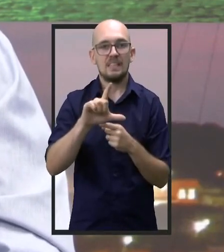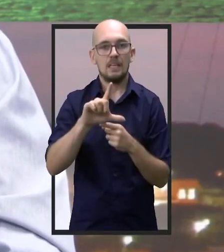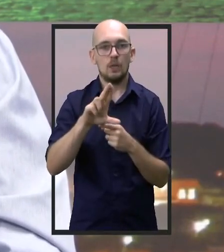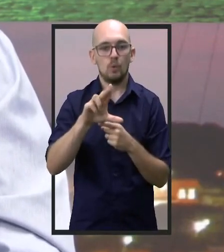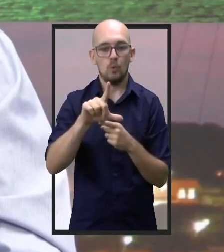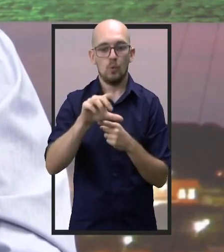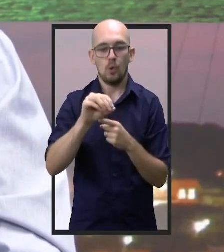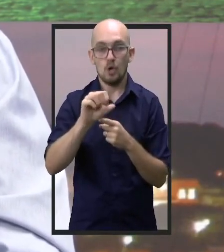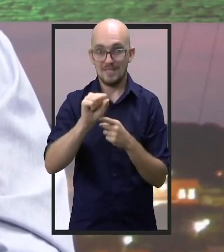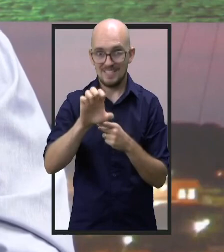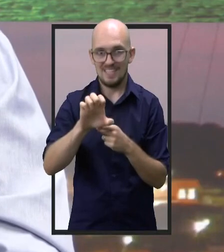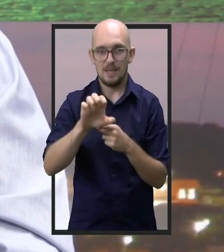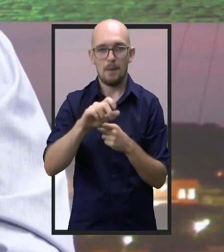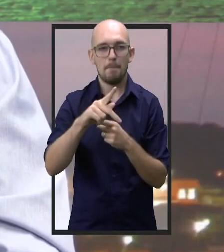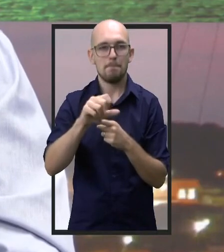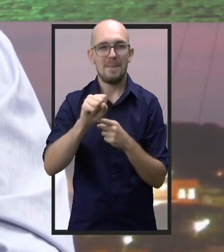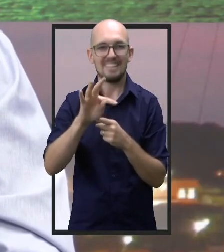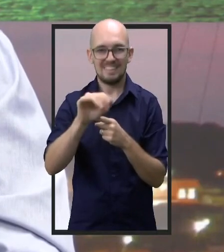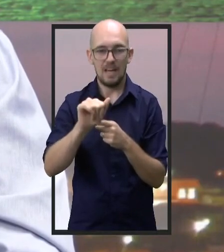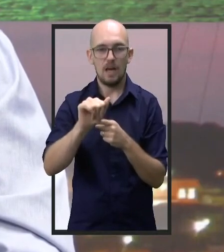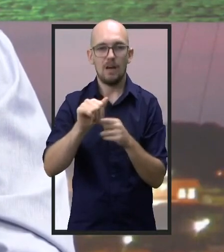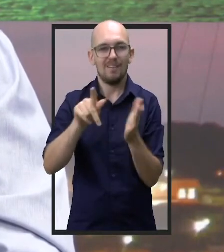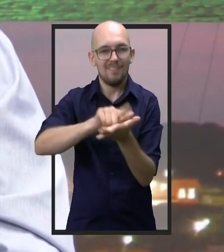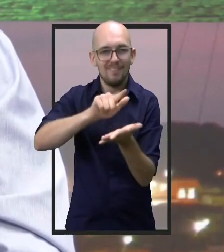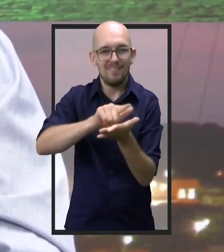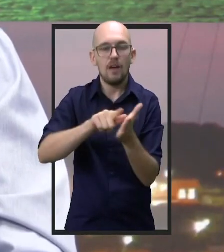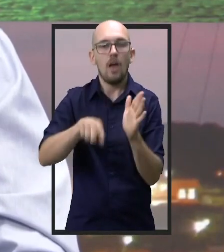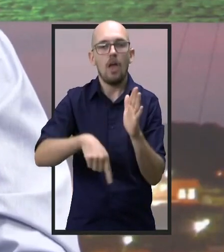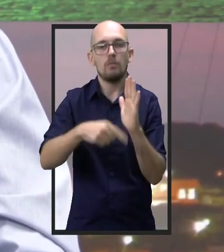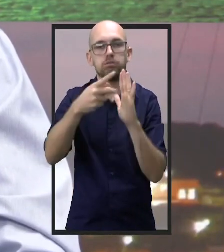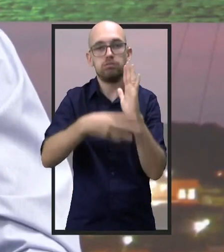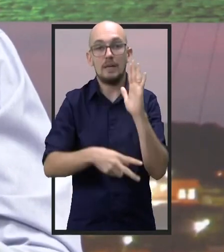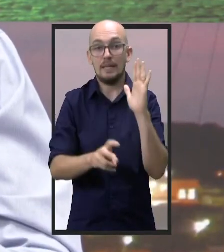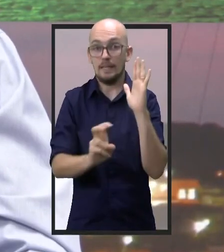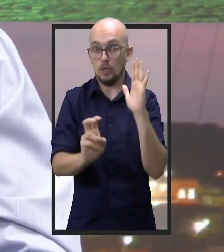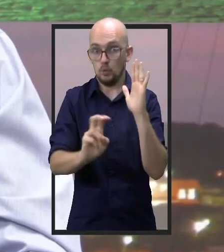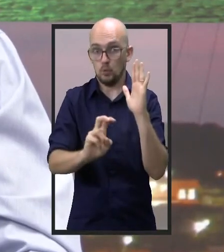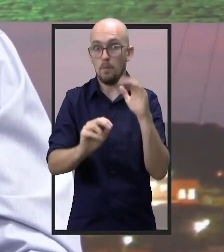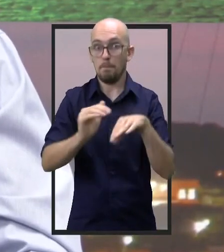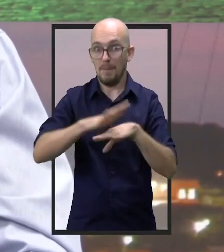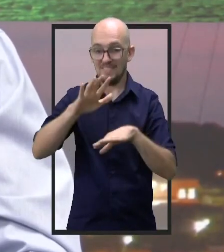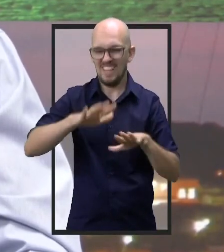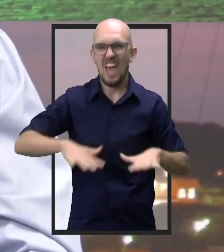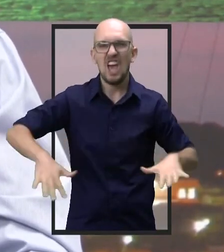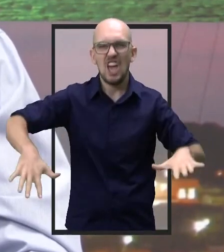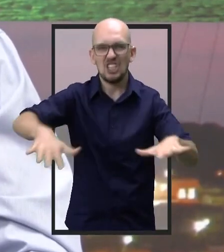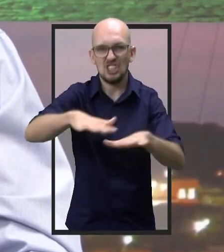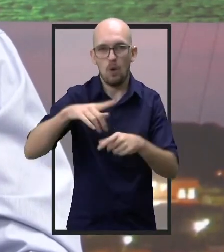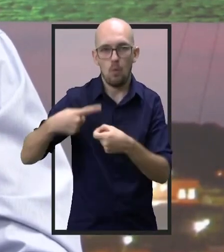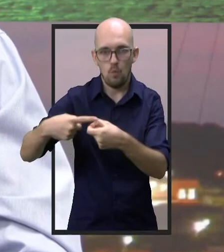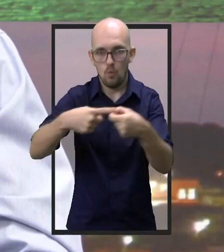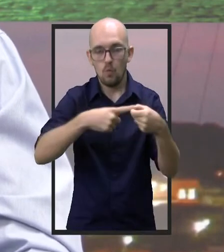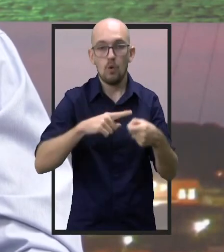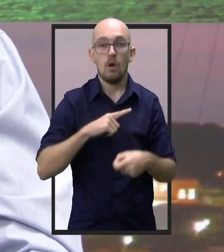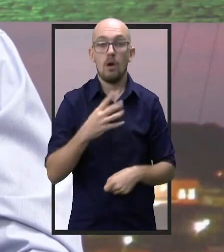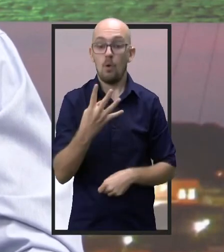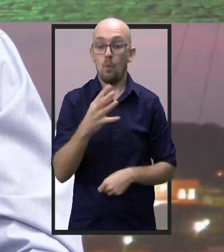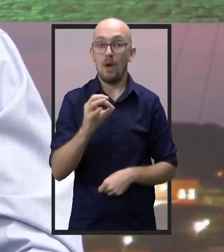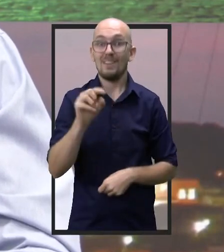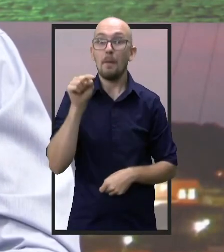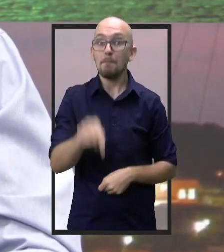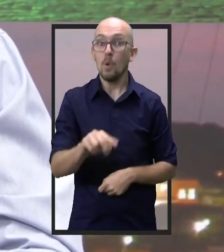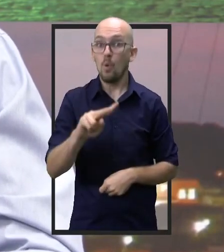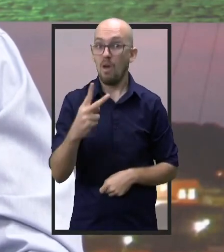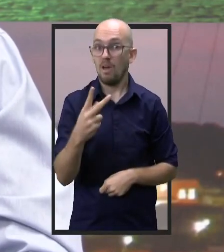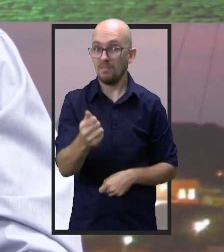exporta, está entre as 5 maiores pautas de exportação, e a nossa região tem 40 mil hectares dele. Nós estamos entre as 10